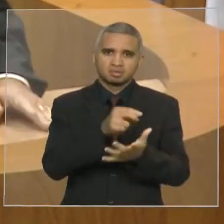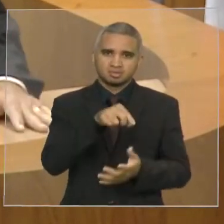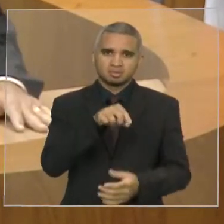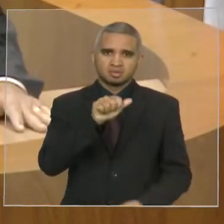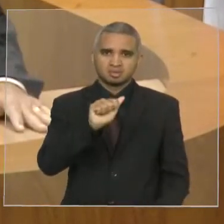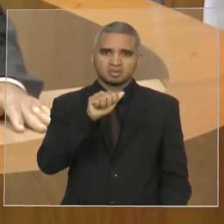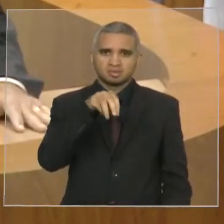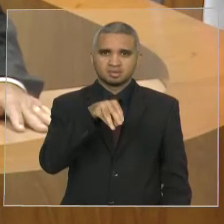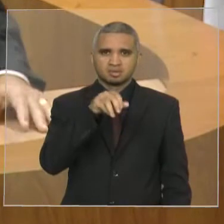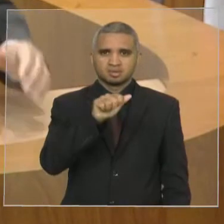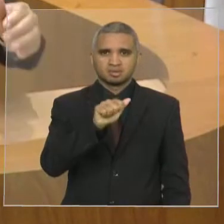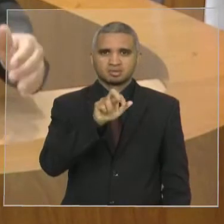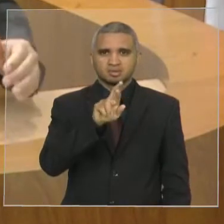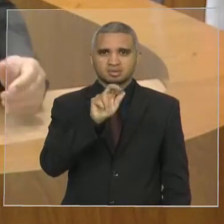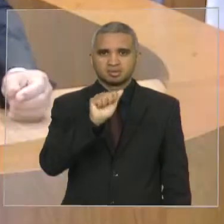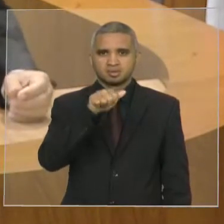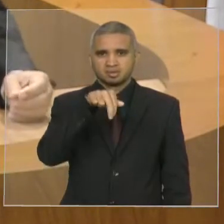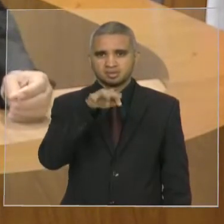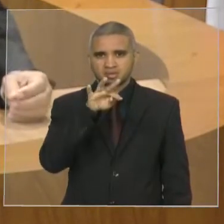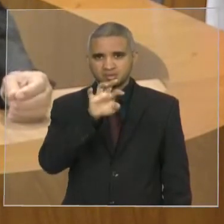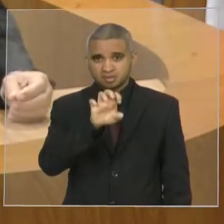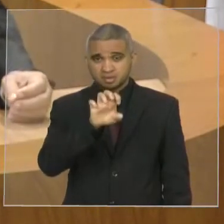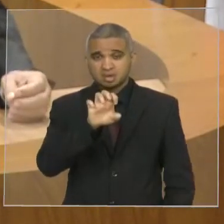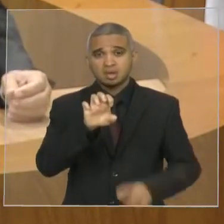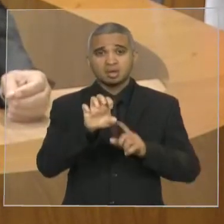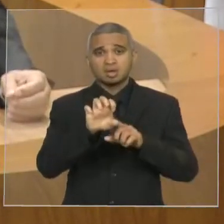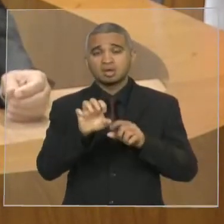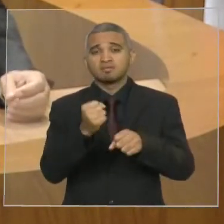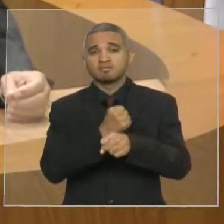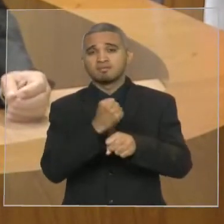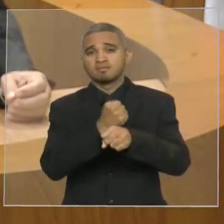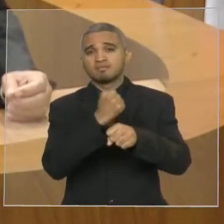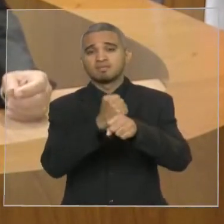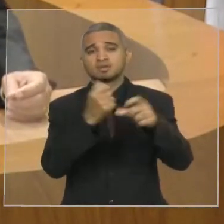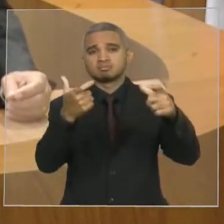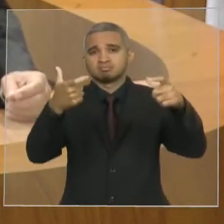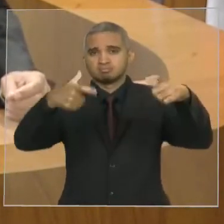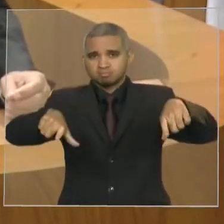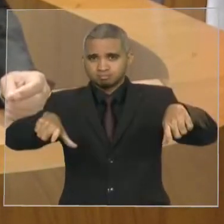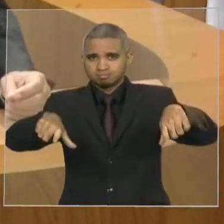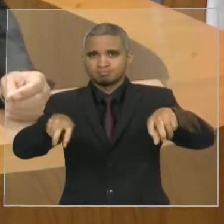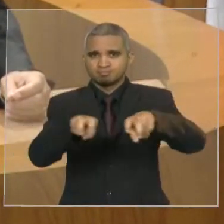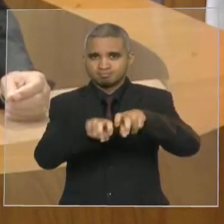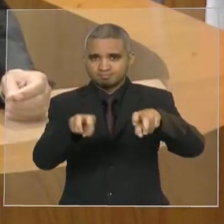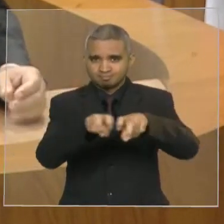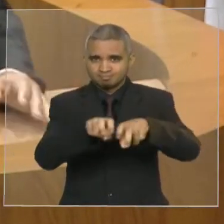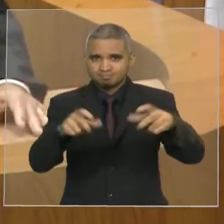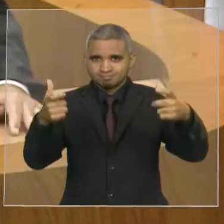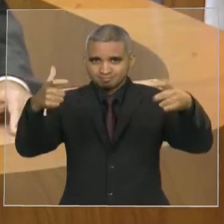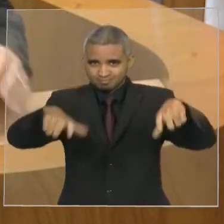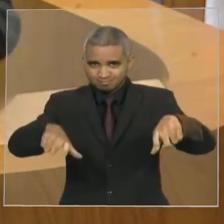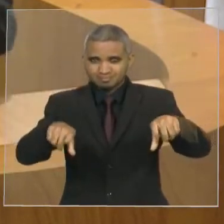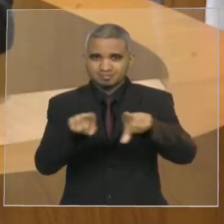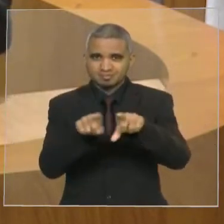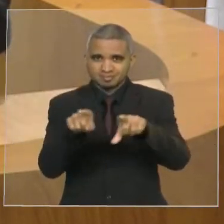um complexo com a construção de um ginásio, de uma praça e de